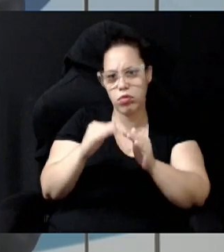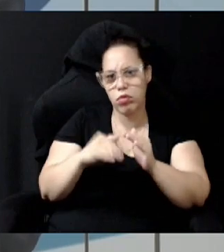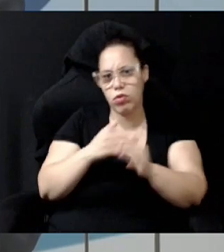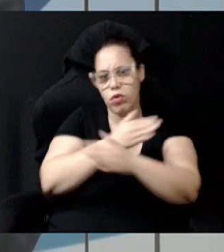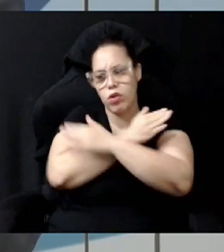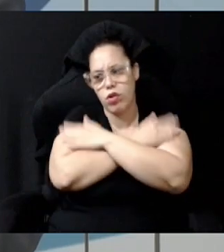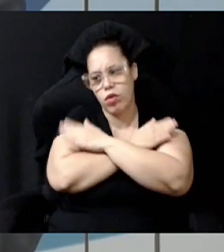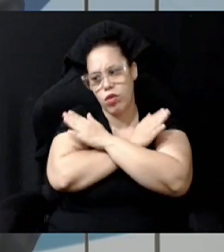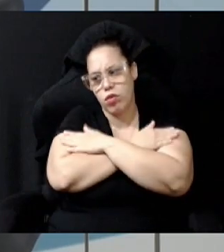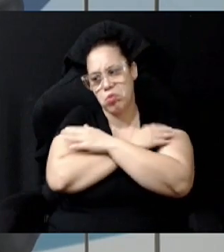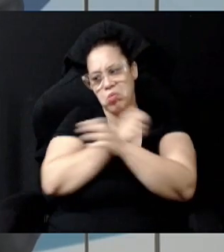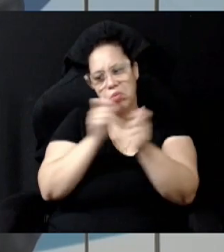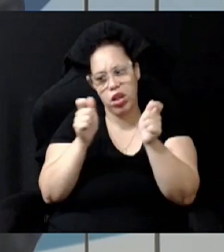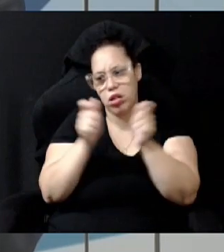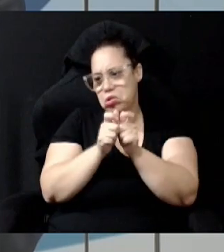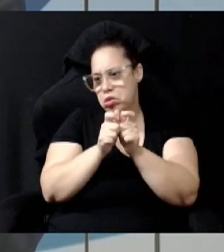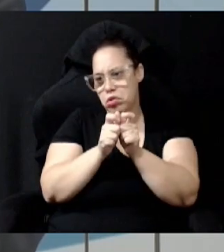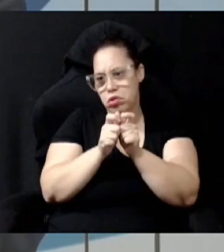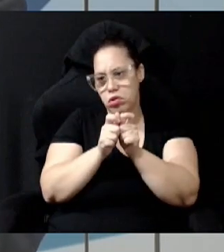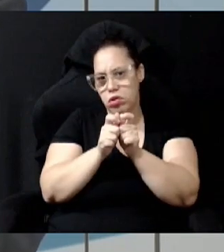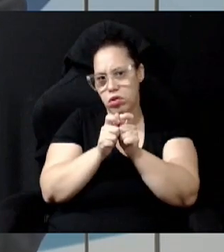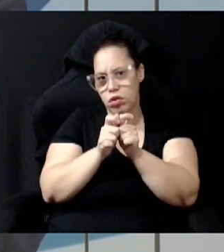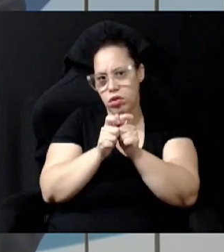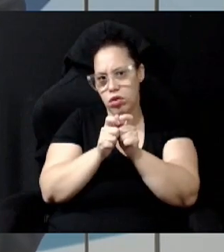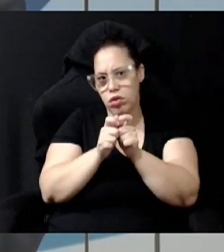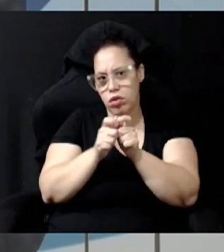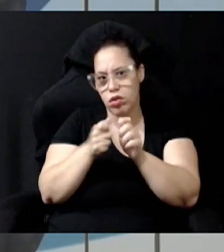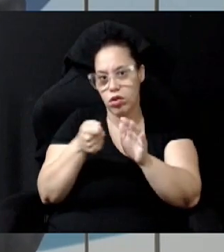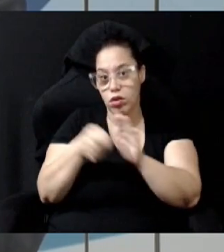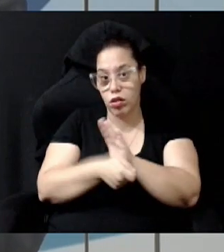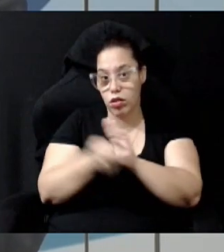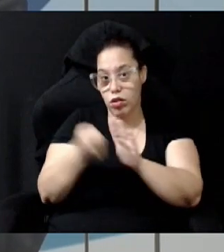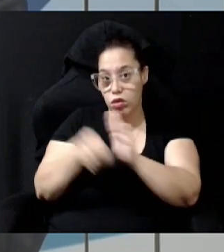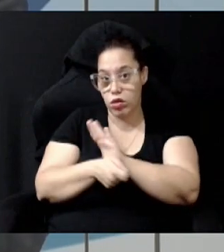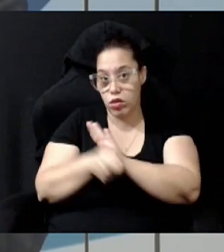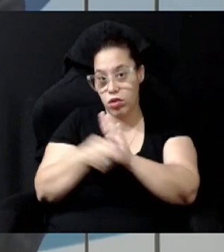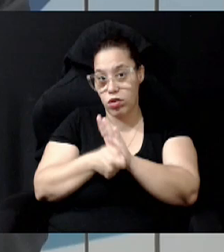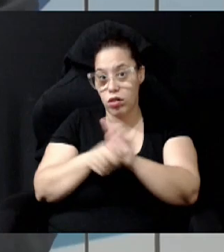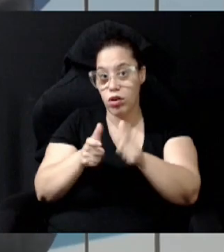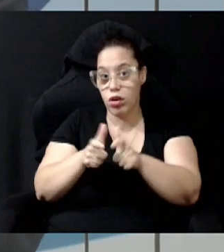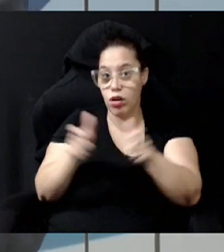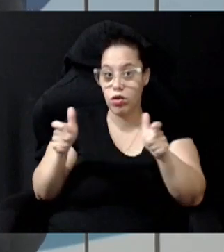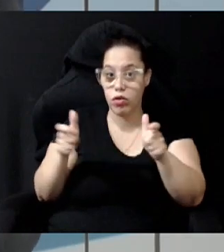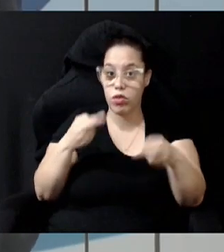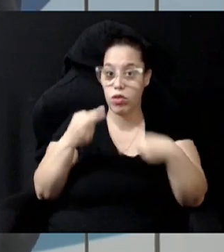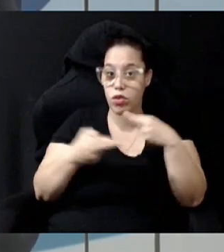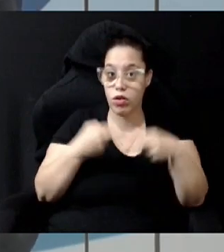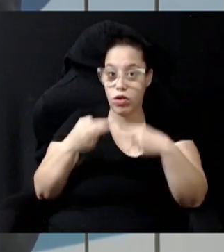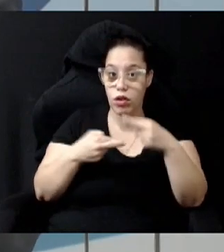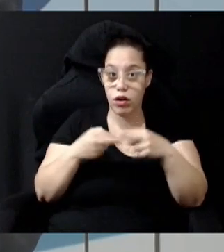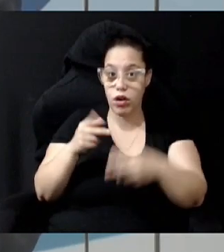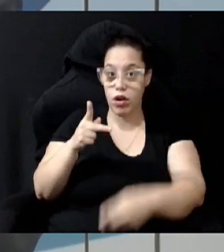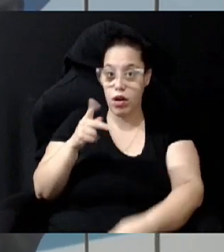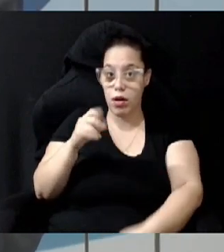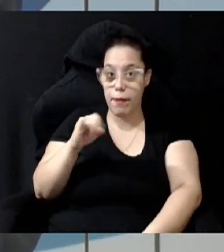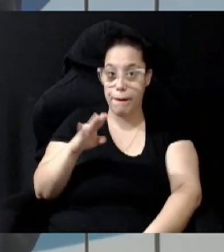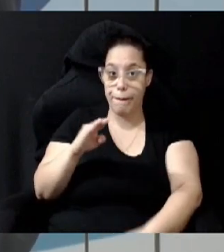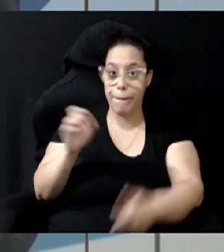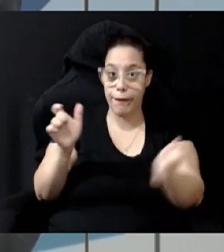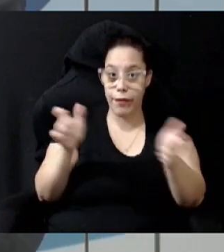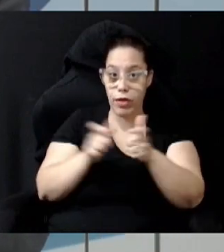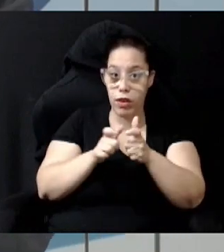baixo, investimento estrangeiro direto alto, relação dívida-PIB menor da história do Brasil, a menor da história do